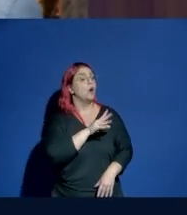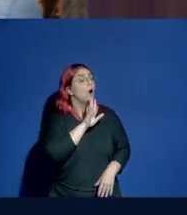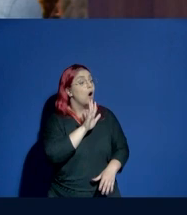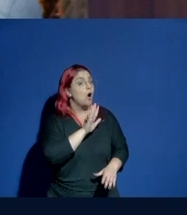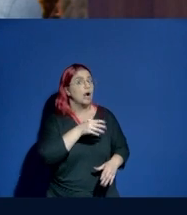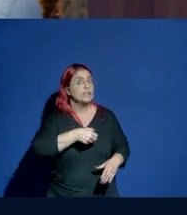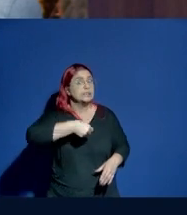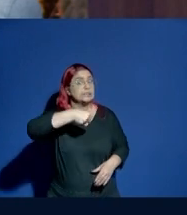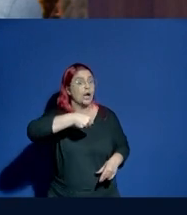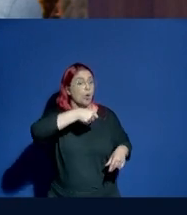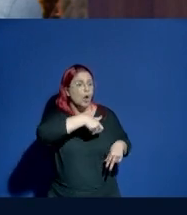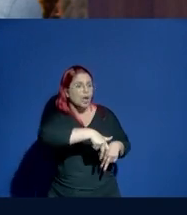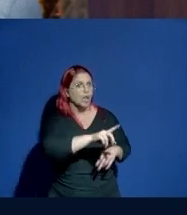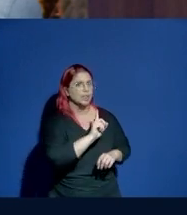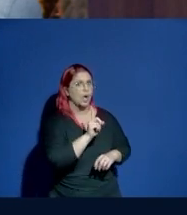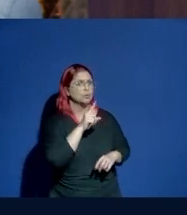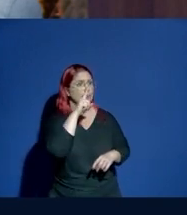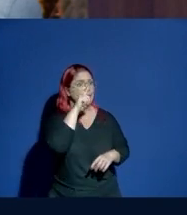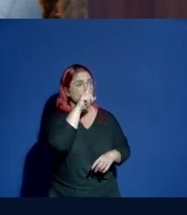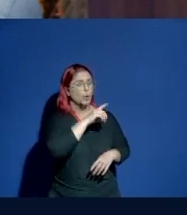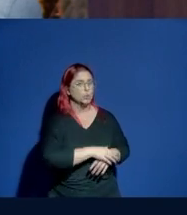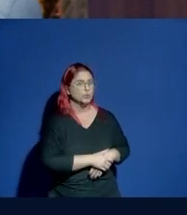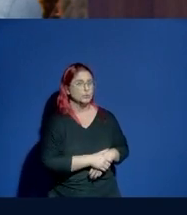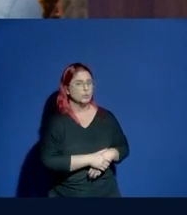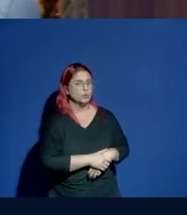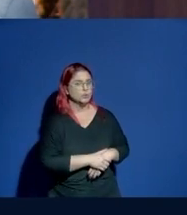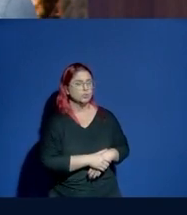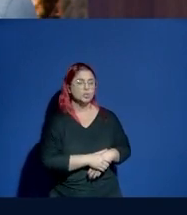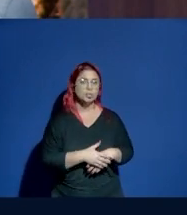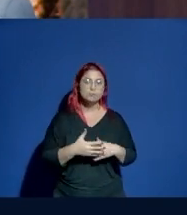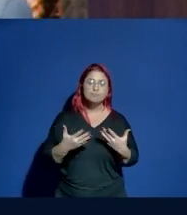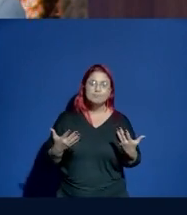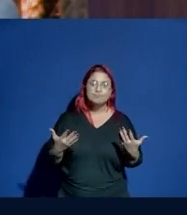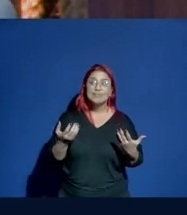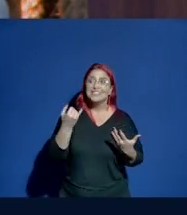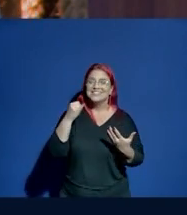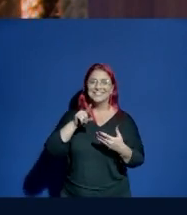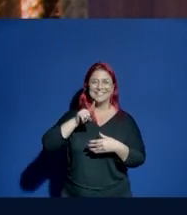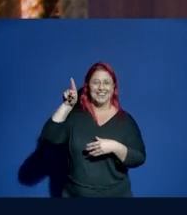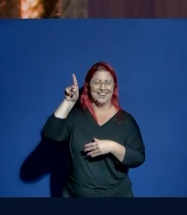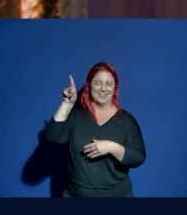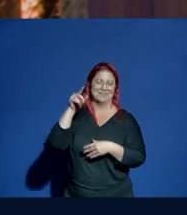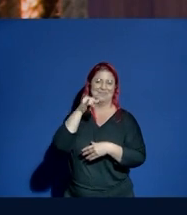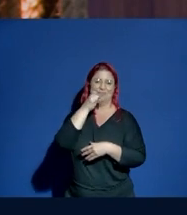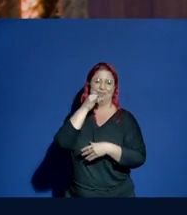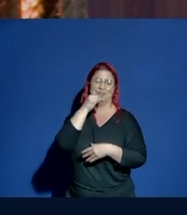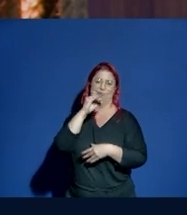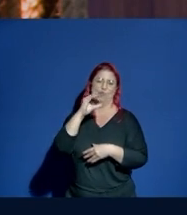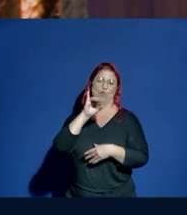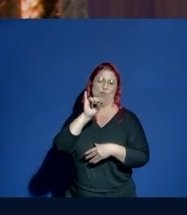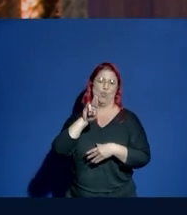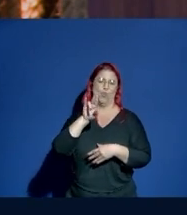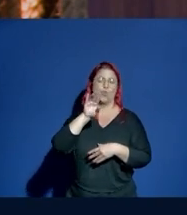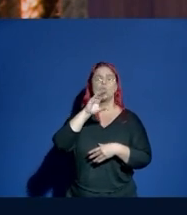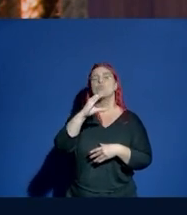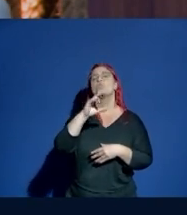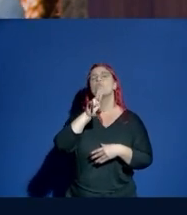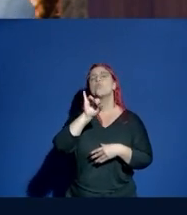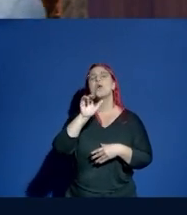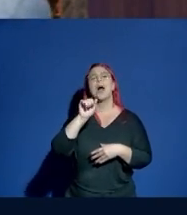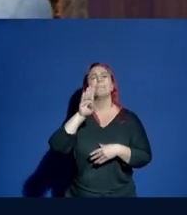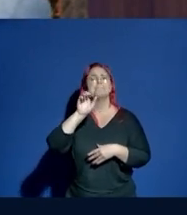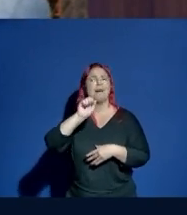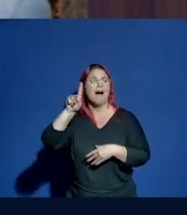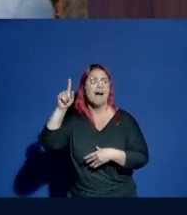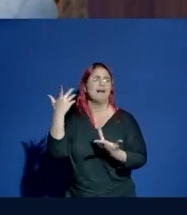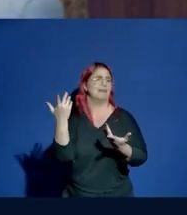desce com essa sacola para andar na rua tá muito perigoso se a gente anda em Cuiabá para não dizer que eu tô falando de São Paulo do Rio de Janeiro qualquer